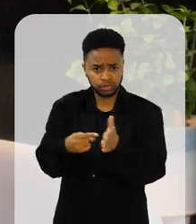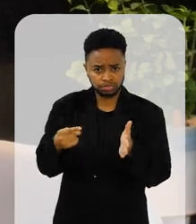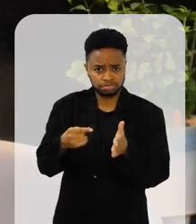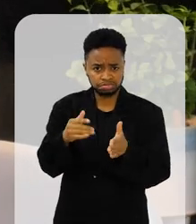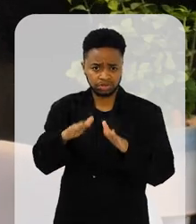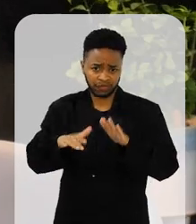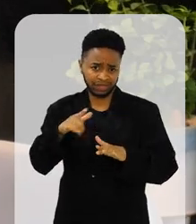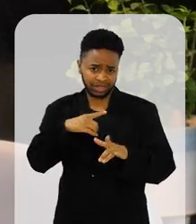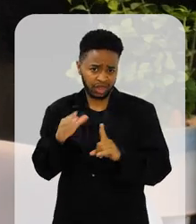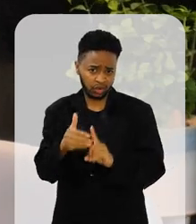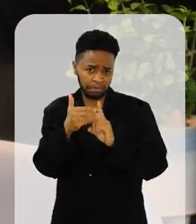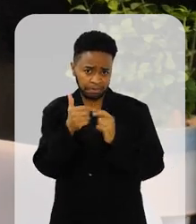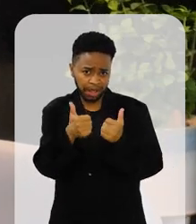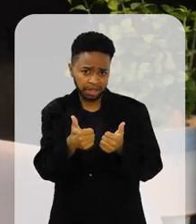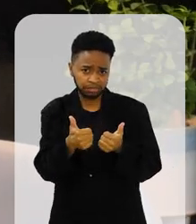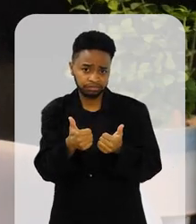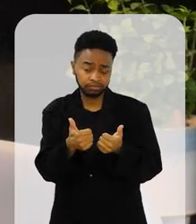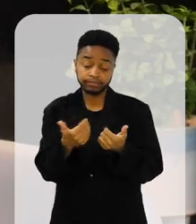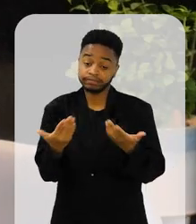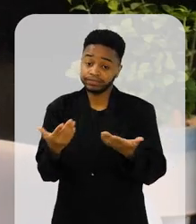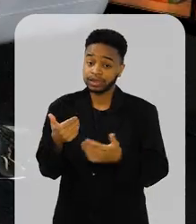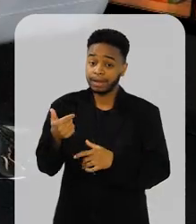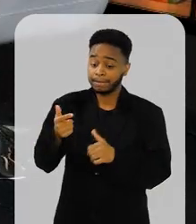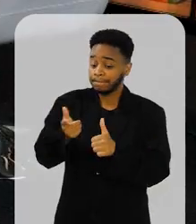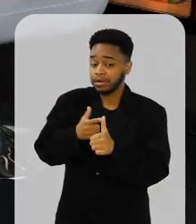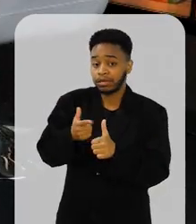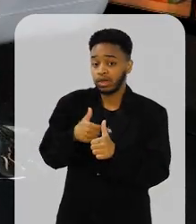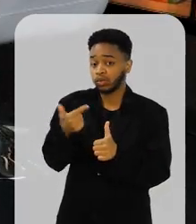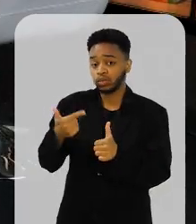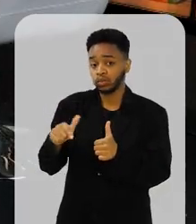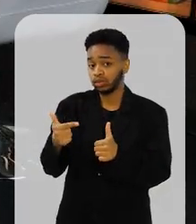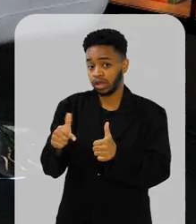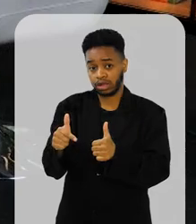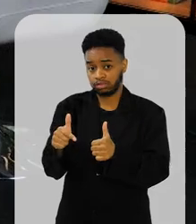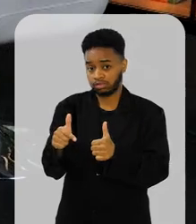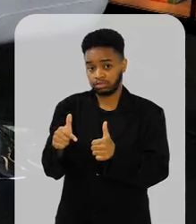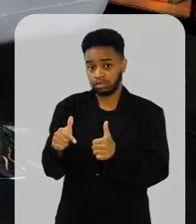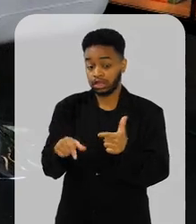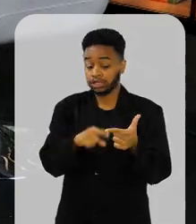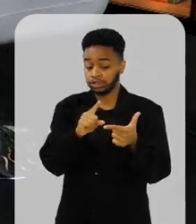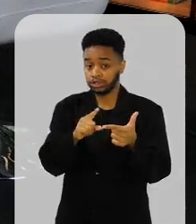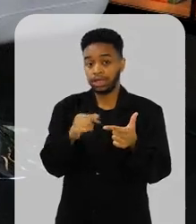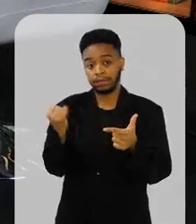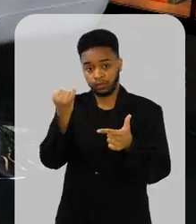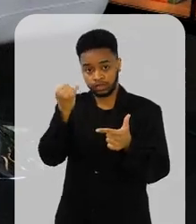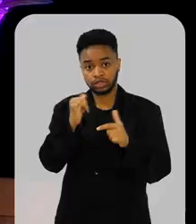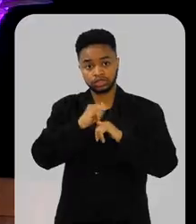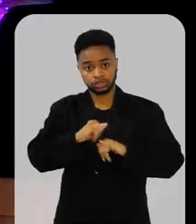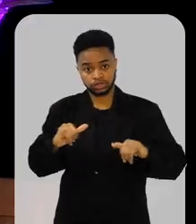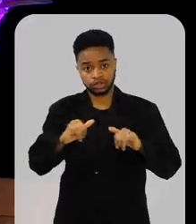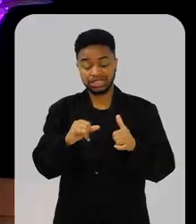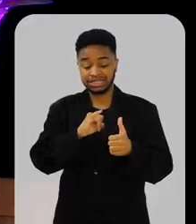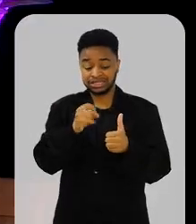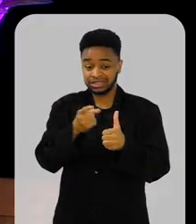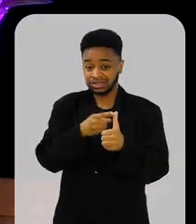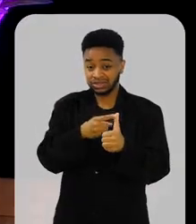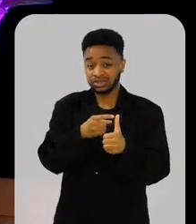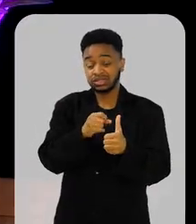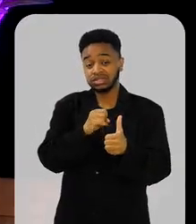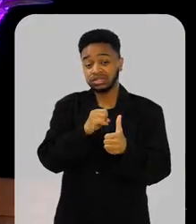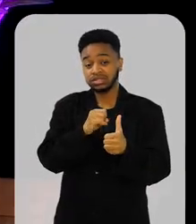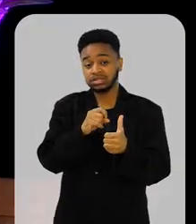será que ele vai ser bem acolhido? Exato. Primeiro, não existe, né? Segundo, se é bom você pontuar. Denunciar o próprio